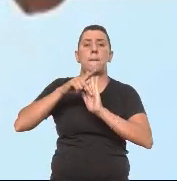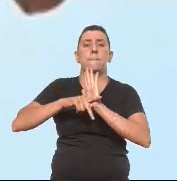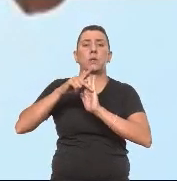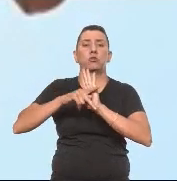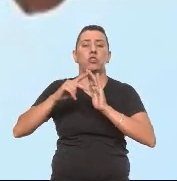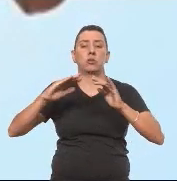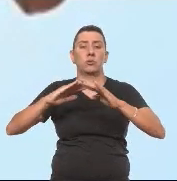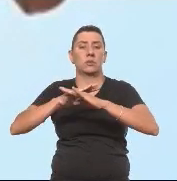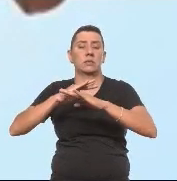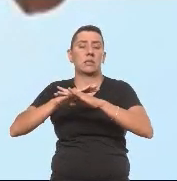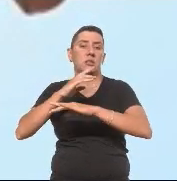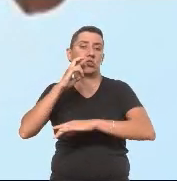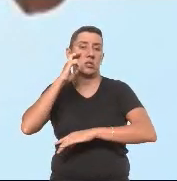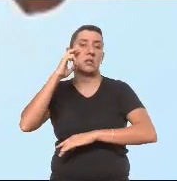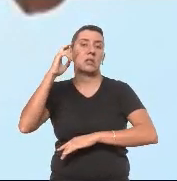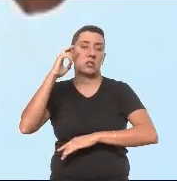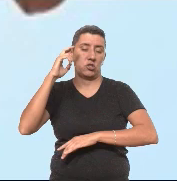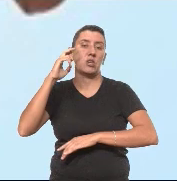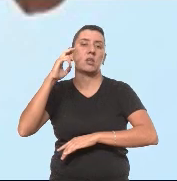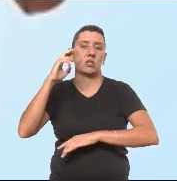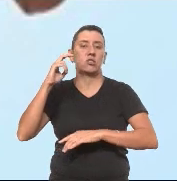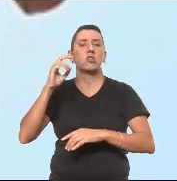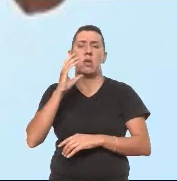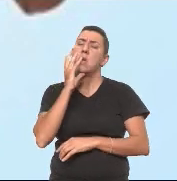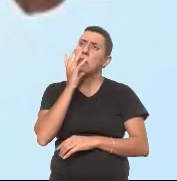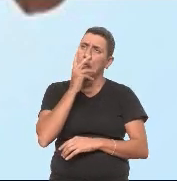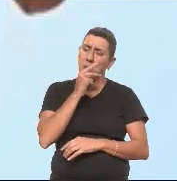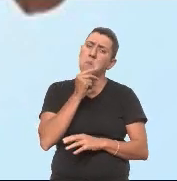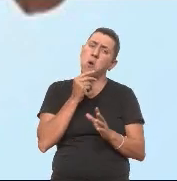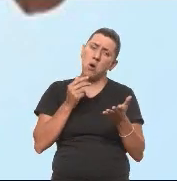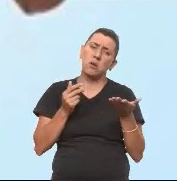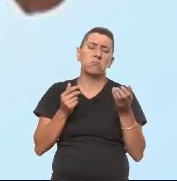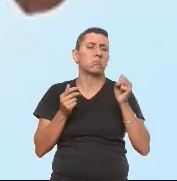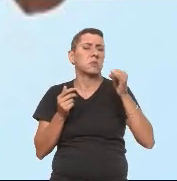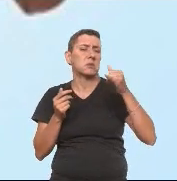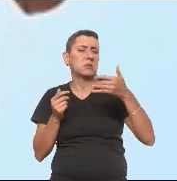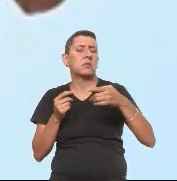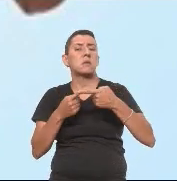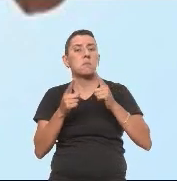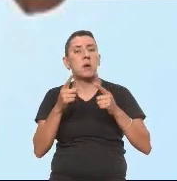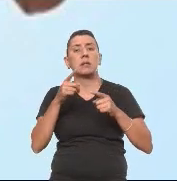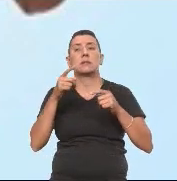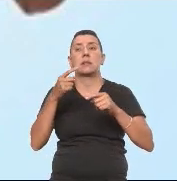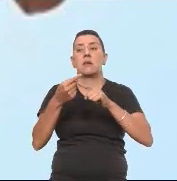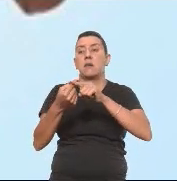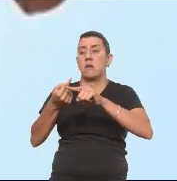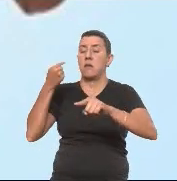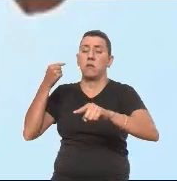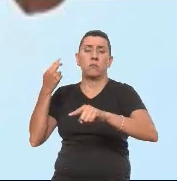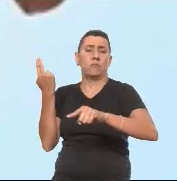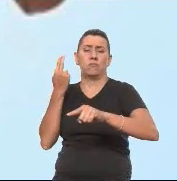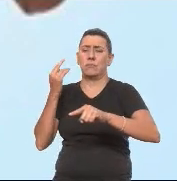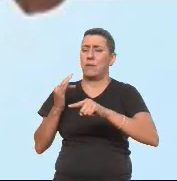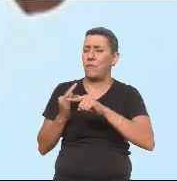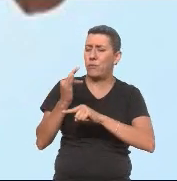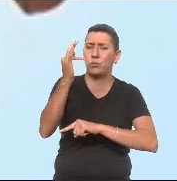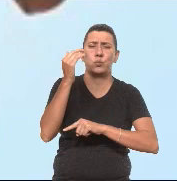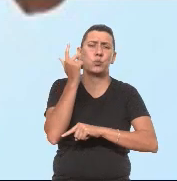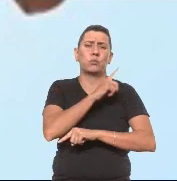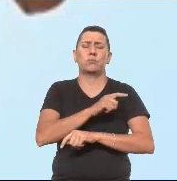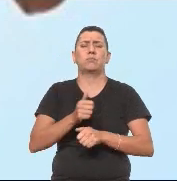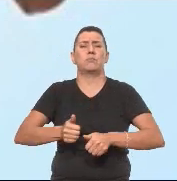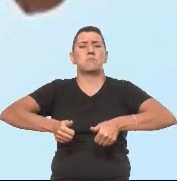deixar de considerar que pode levar algum tempo pode mas esse é o caminho é um caminho sem volta né que traz muitos benefícios